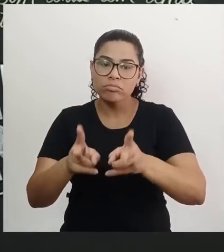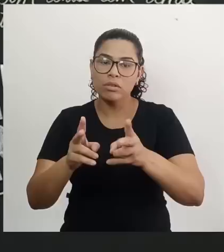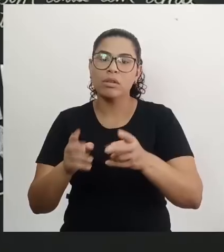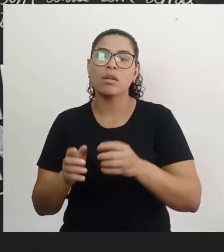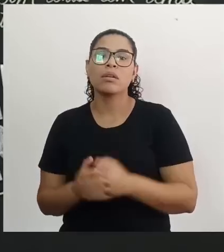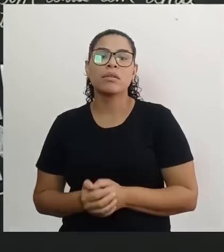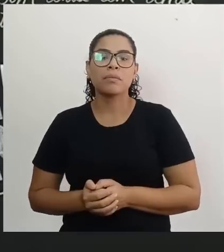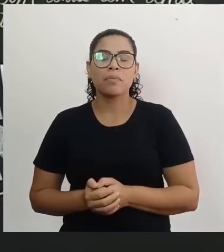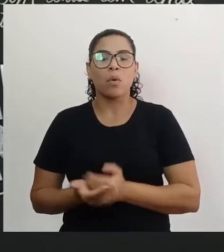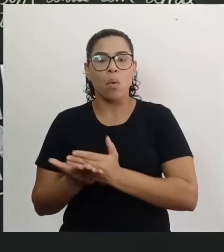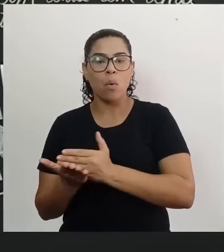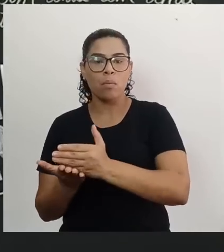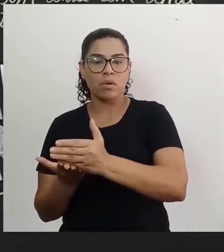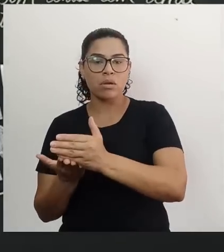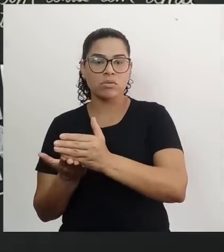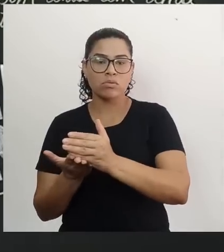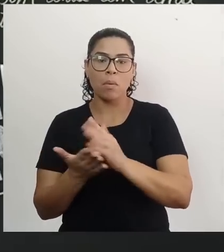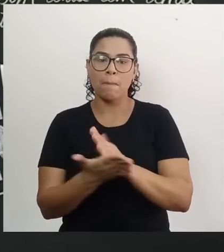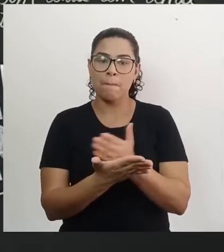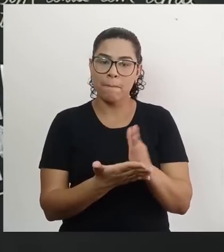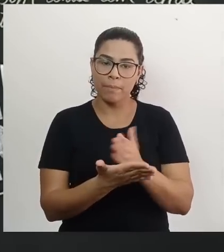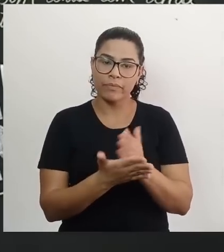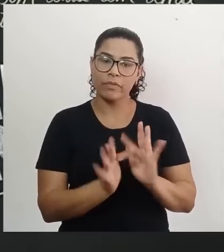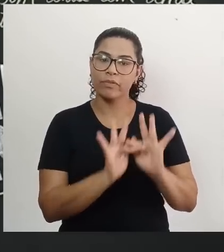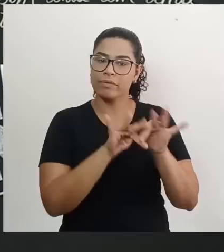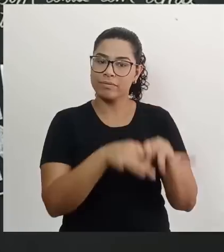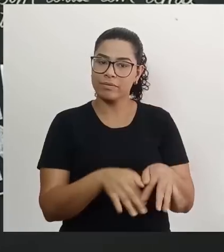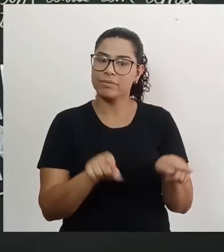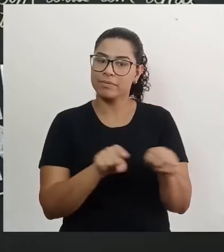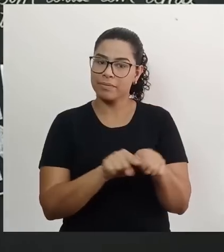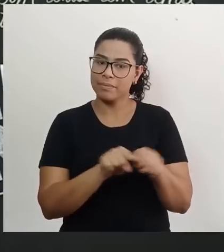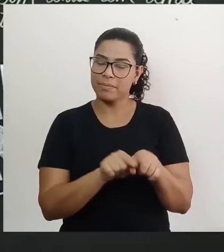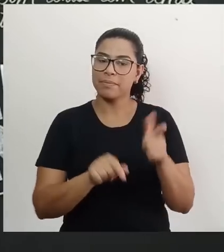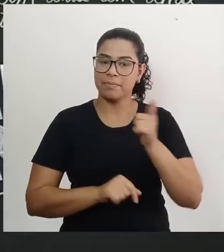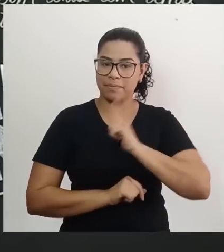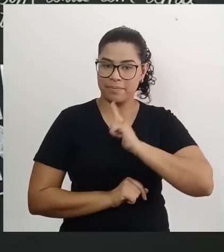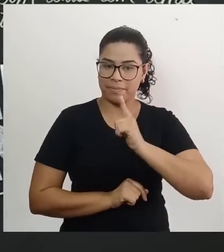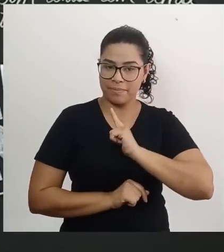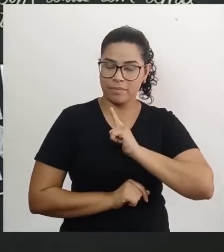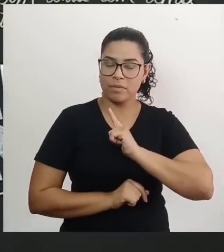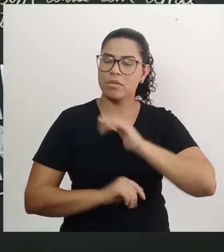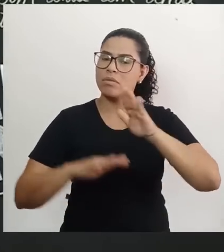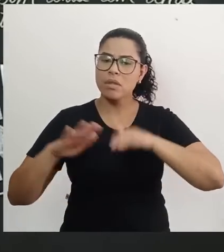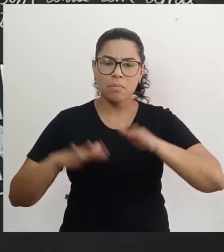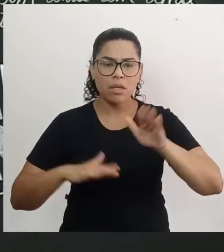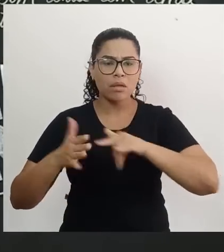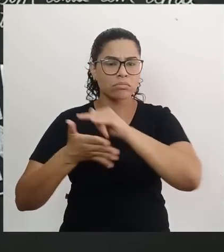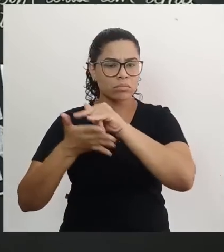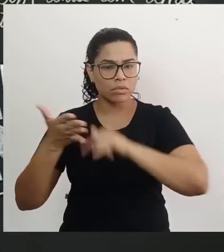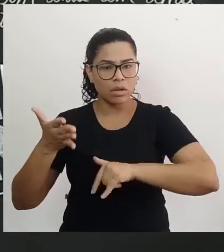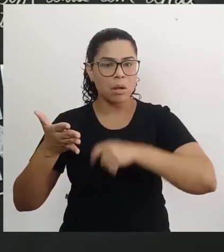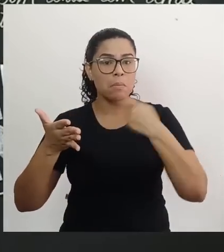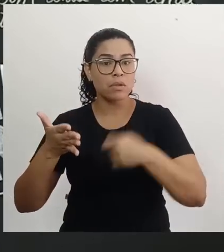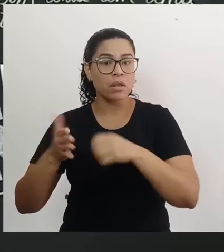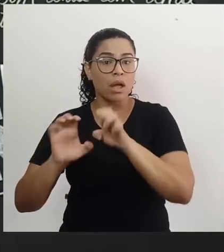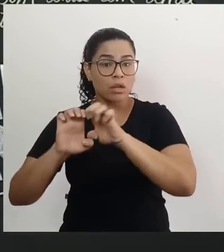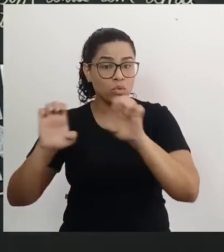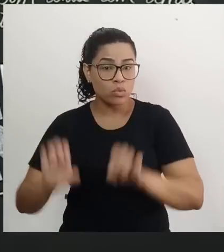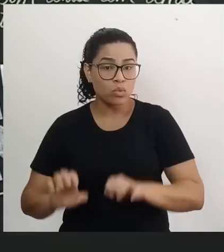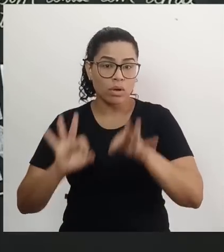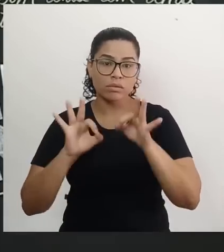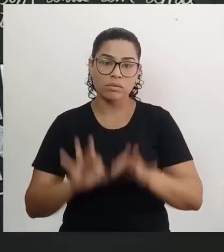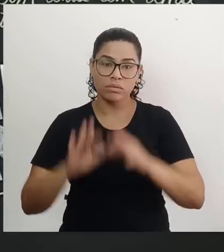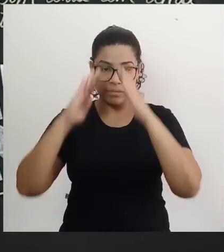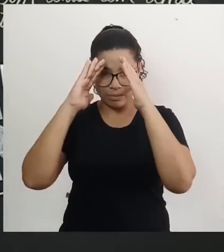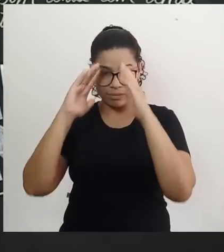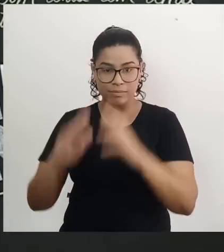da introdução, desenvolvimento e conclusão, mesmo que seja um editorial muito pequeno ou um editorial um pouco maior, essa estrutura precisa ser respeitada.